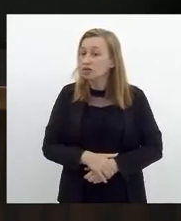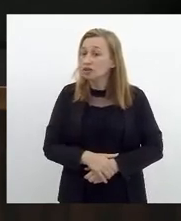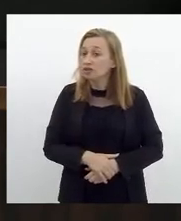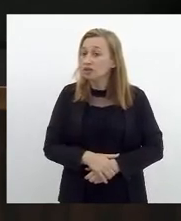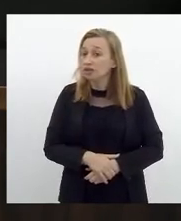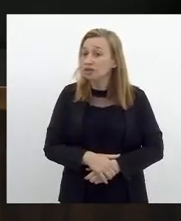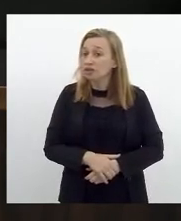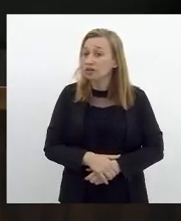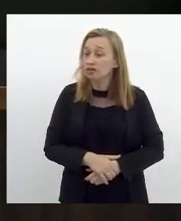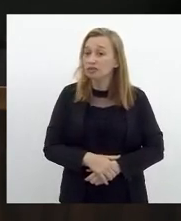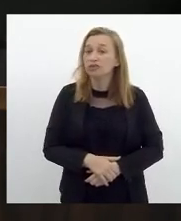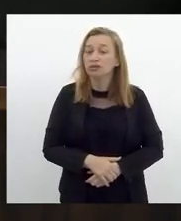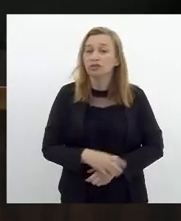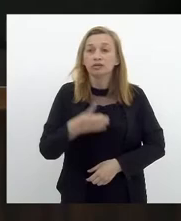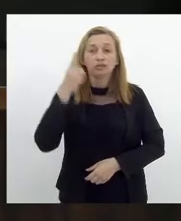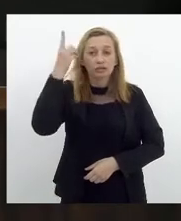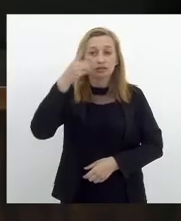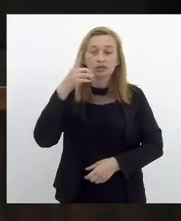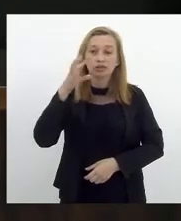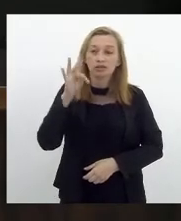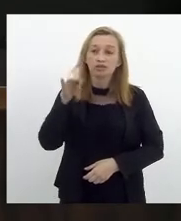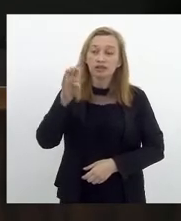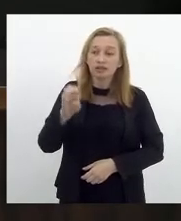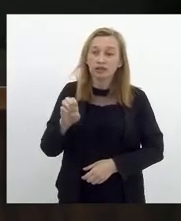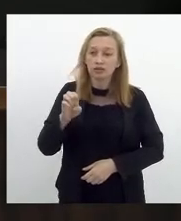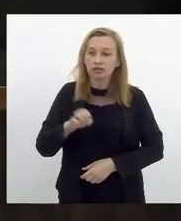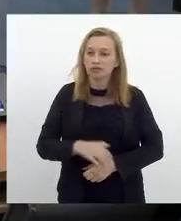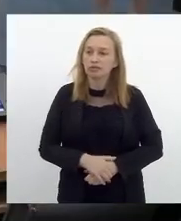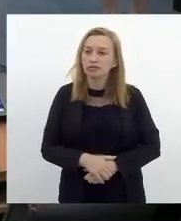Deputada Franciane Mota.